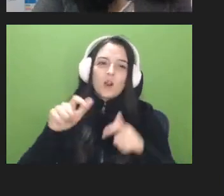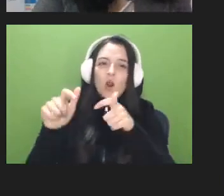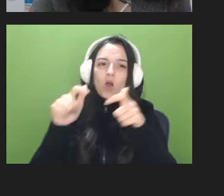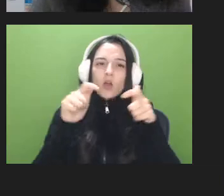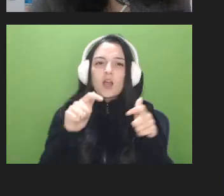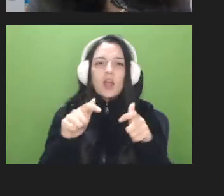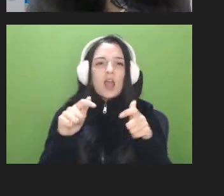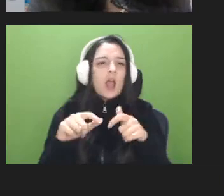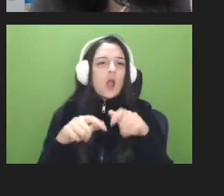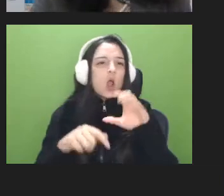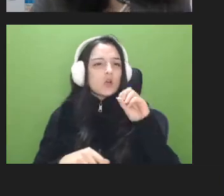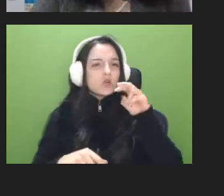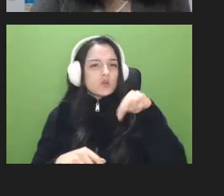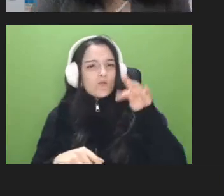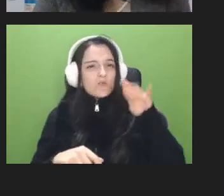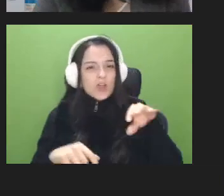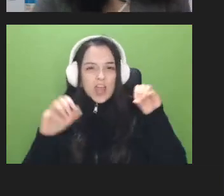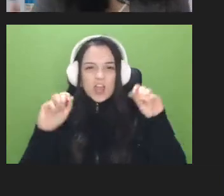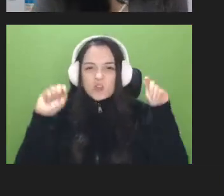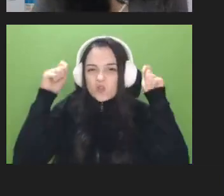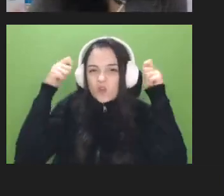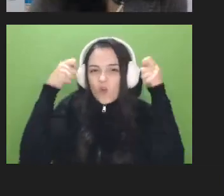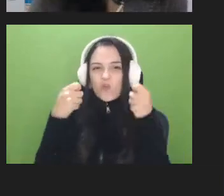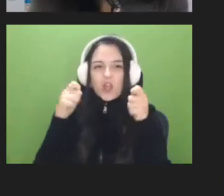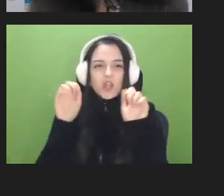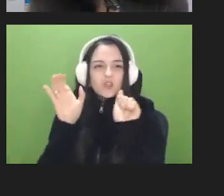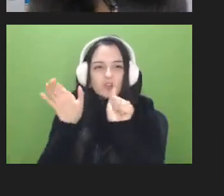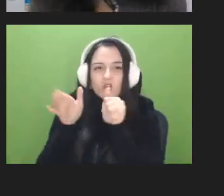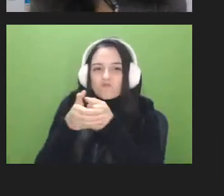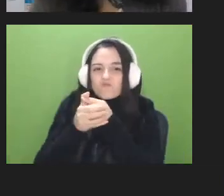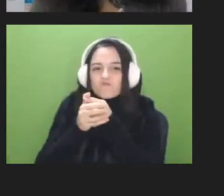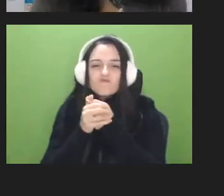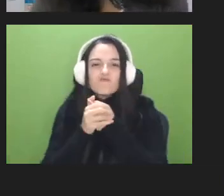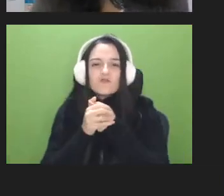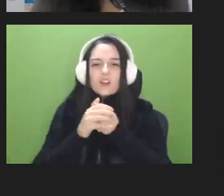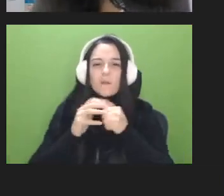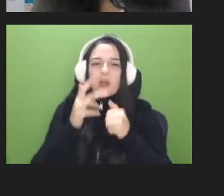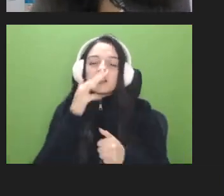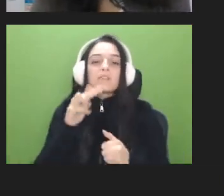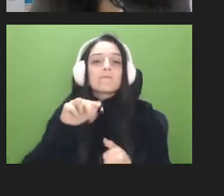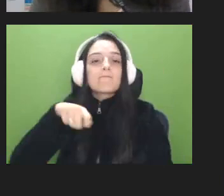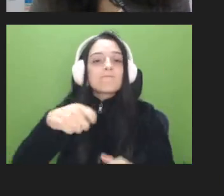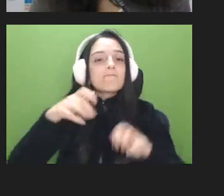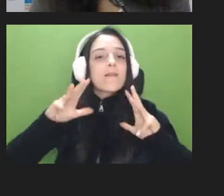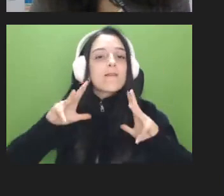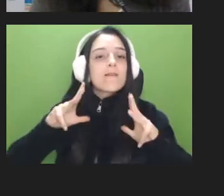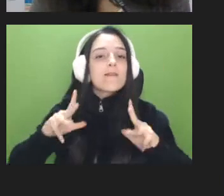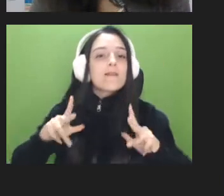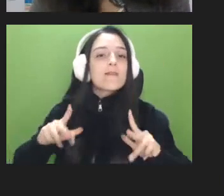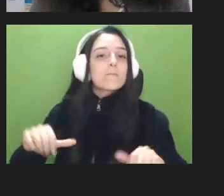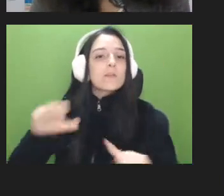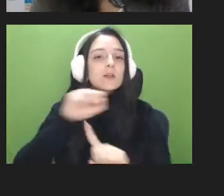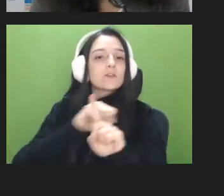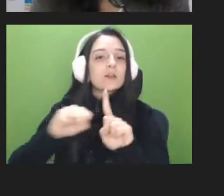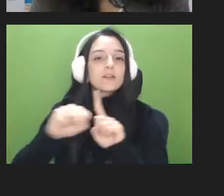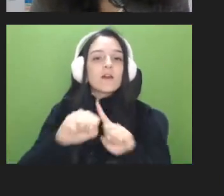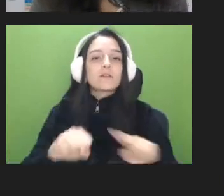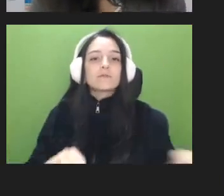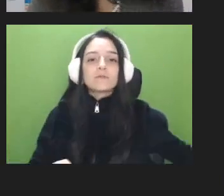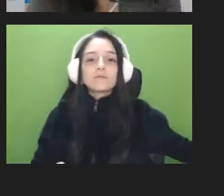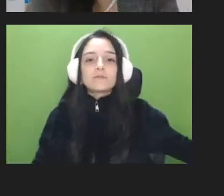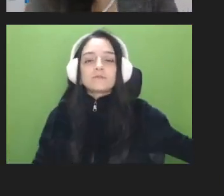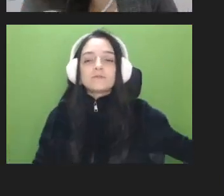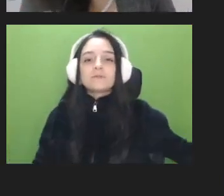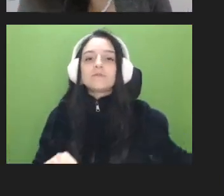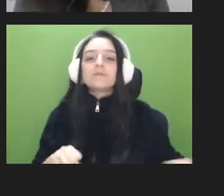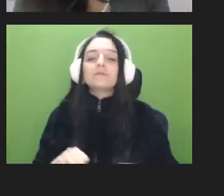um distanciamento, um apagamento, uma higienização mesmo, né? E é interessante pensar, será que